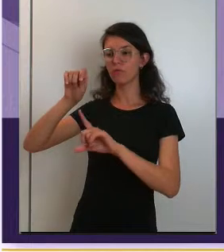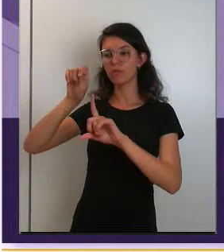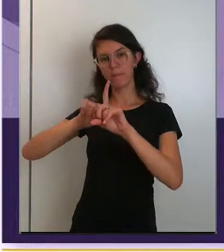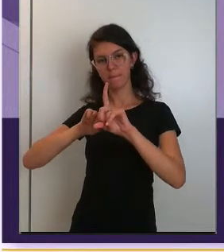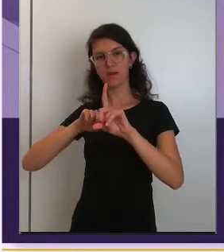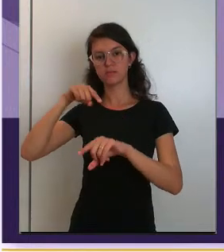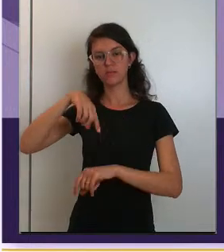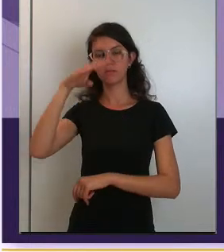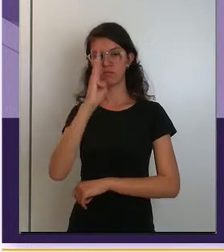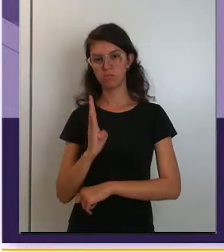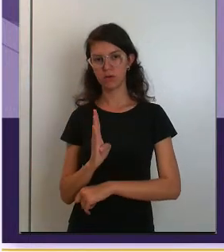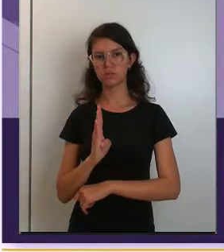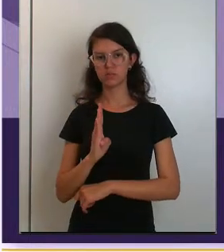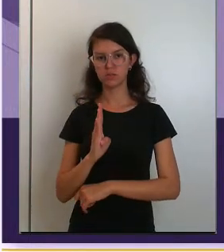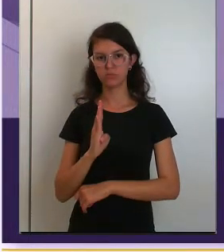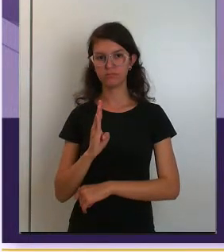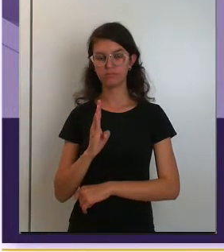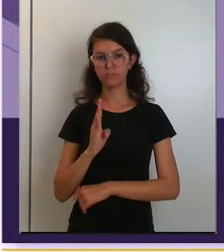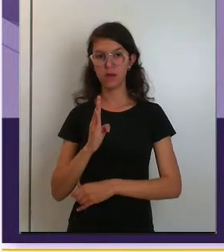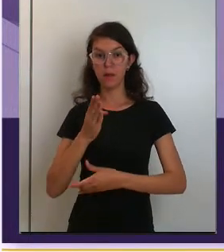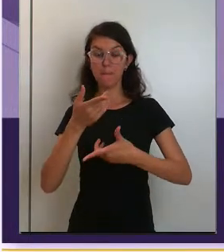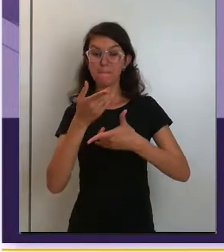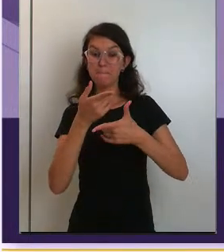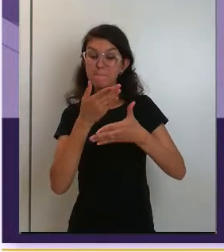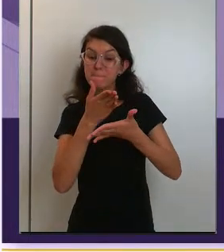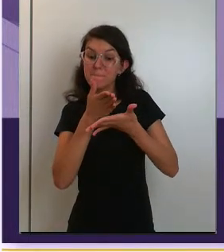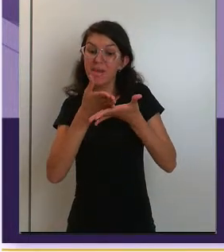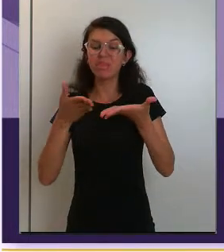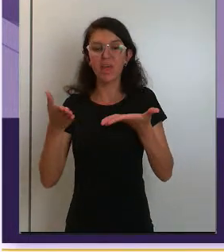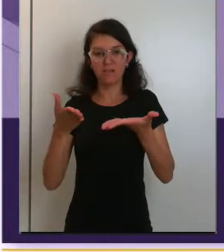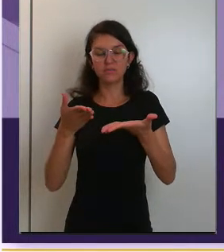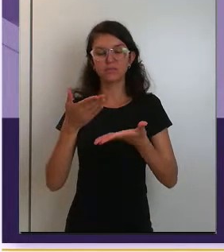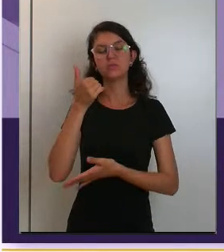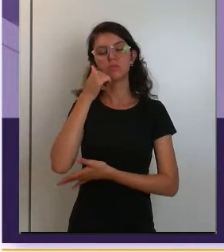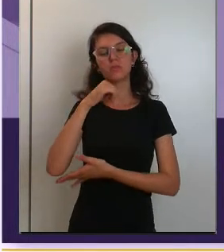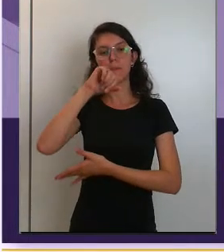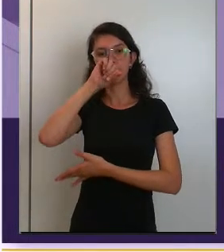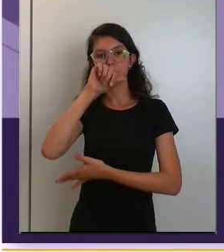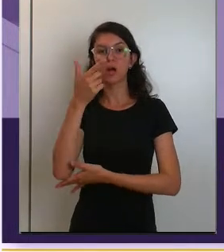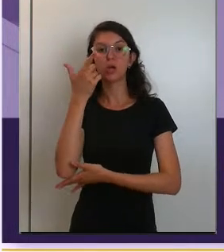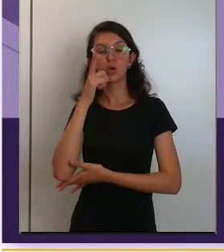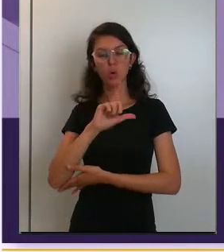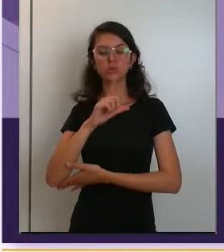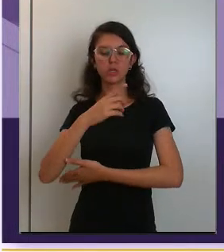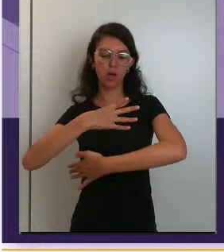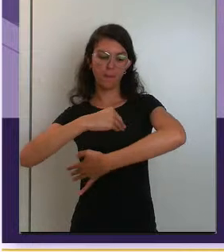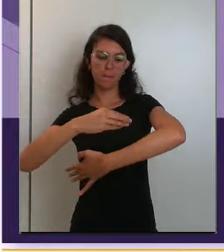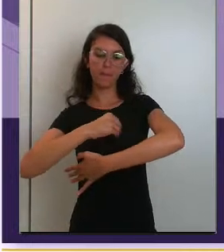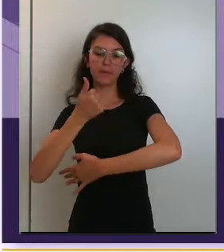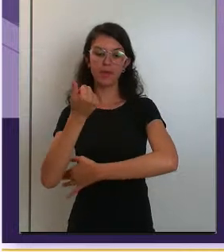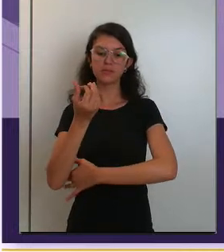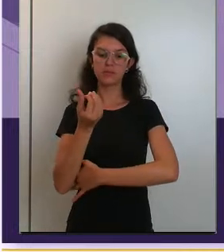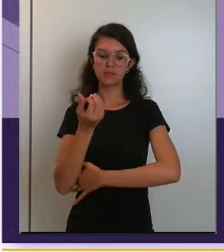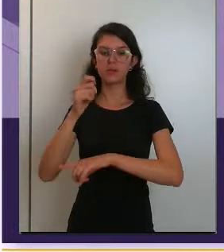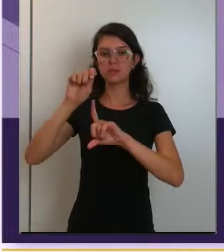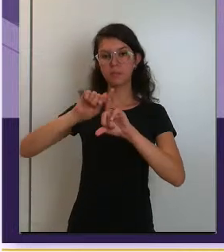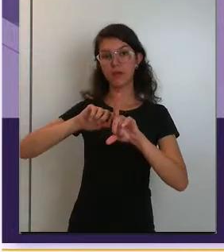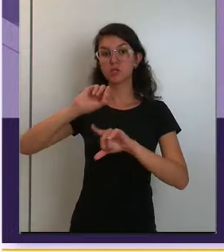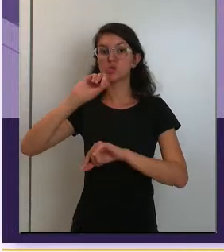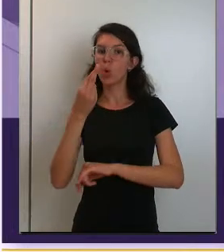ou seja, metade das mães conseguem amamentar por cerca de 16 meses ou mais.